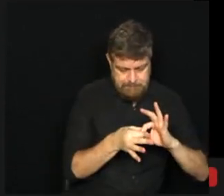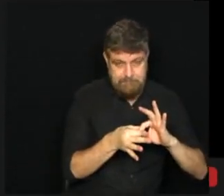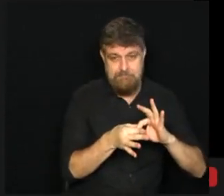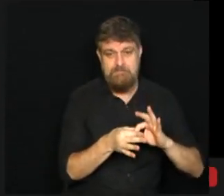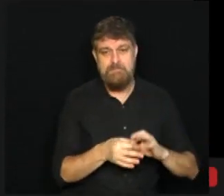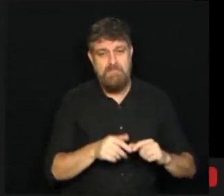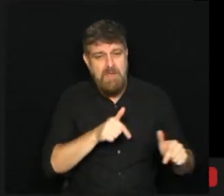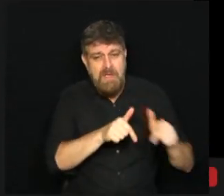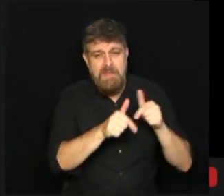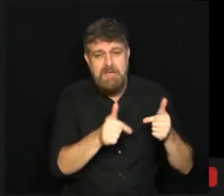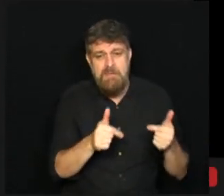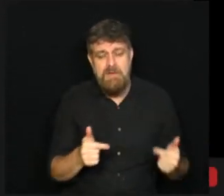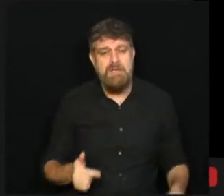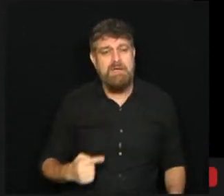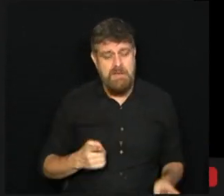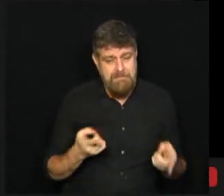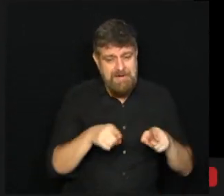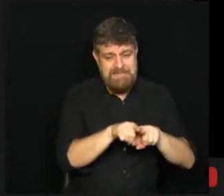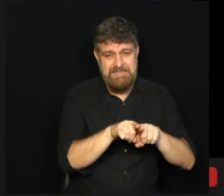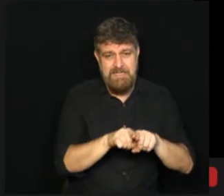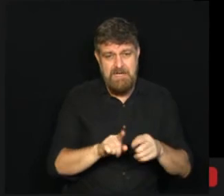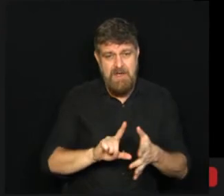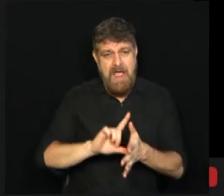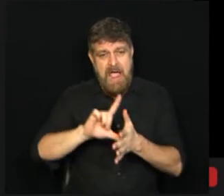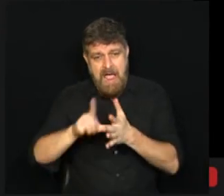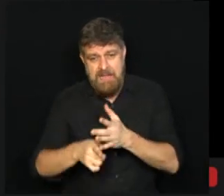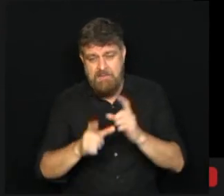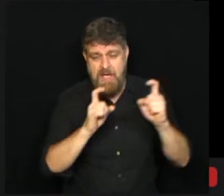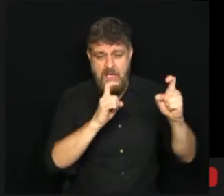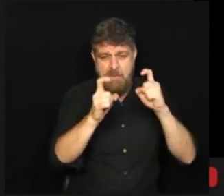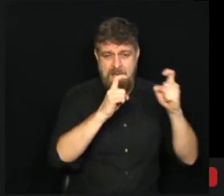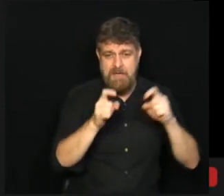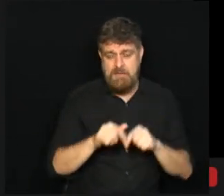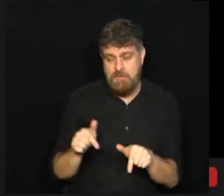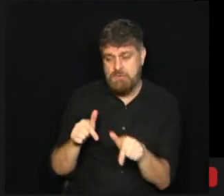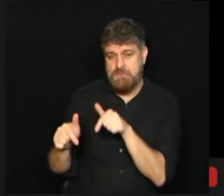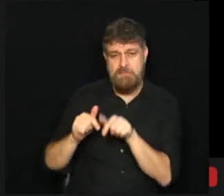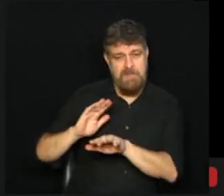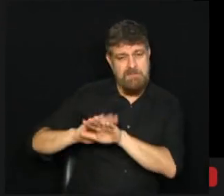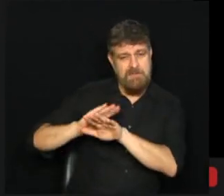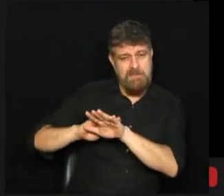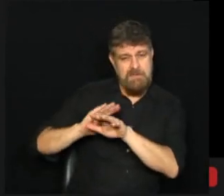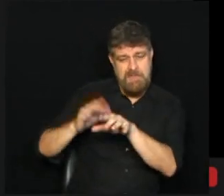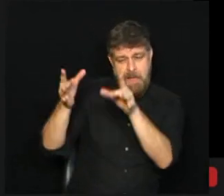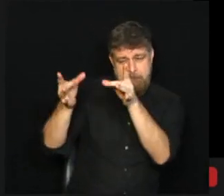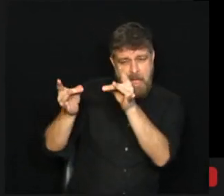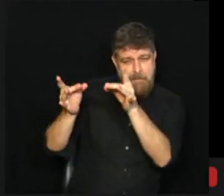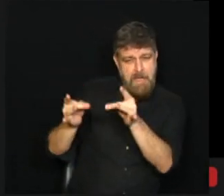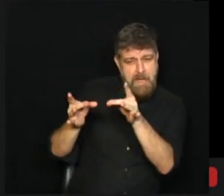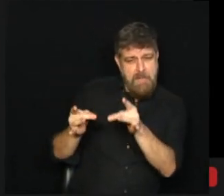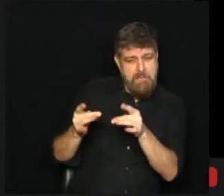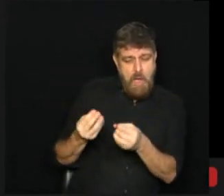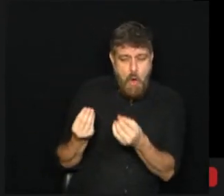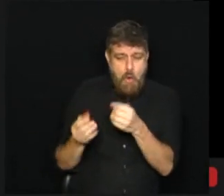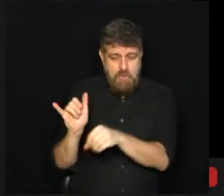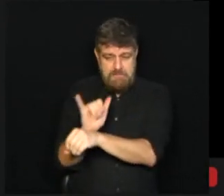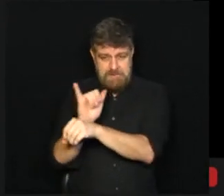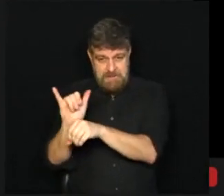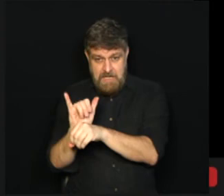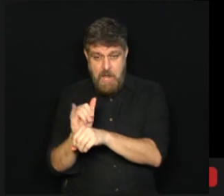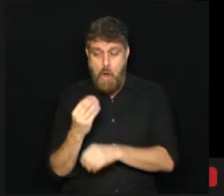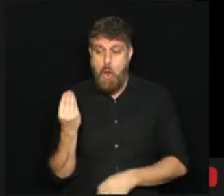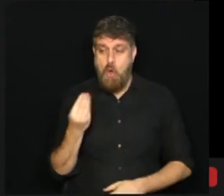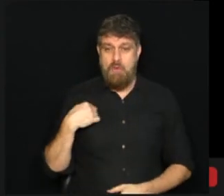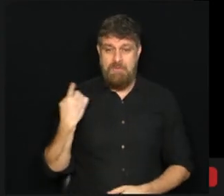depois, Paulo, nós podemos fazer mais uma reunião mesmo de trabalho para ver como que pode ser esses mecanismos, como é que a gente